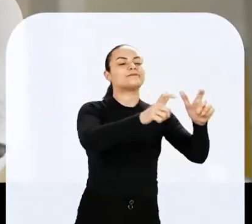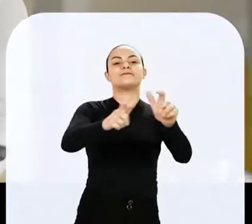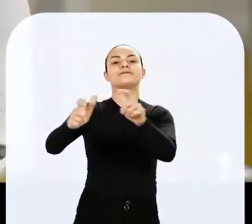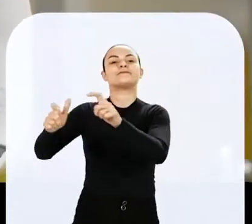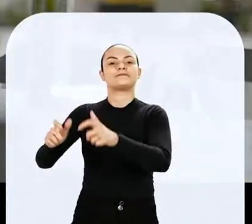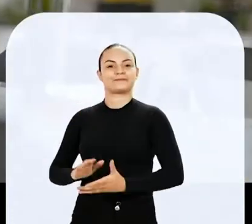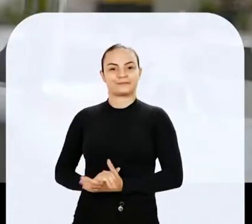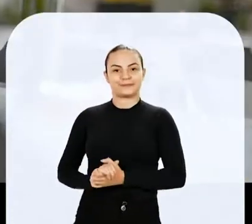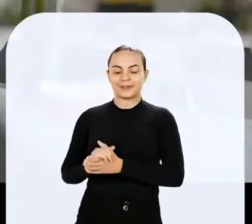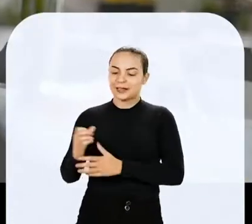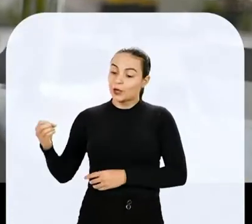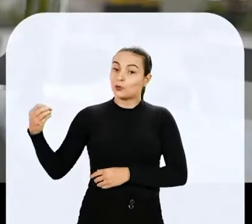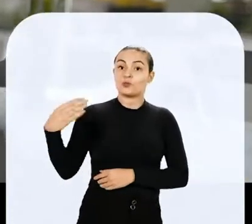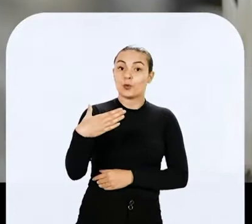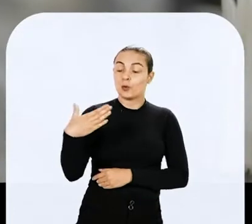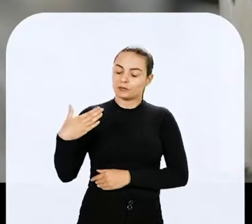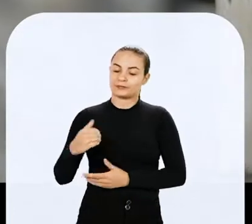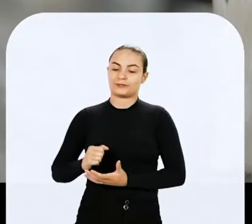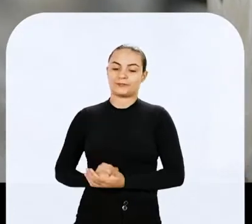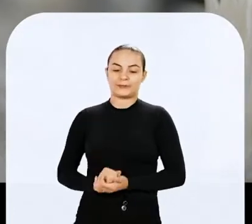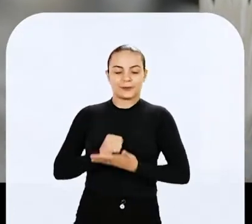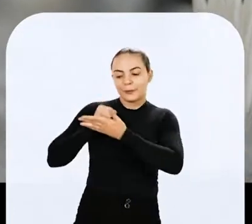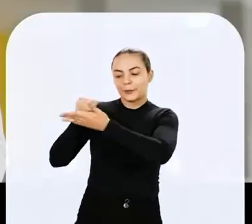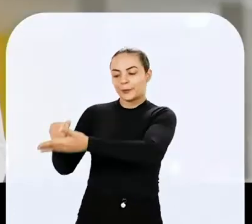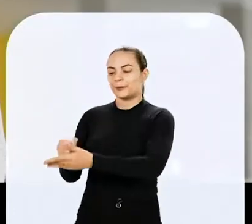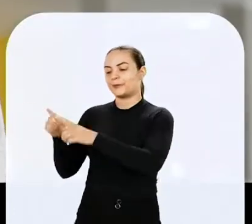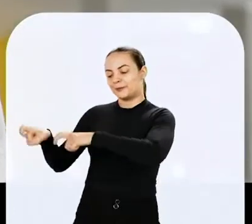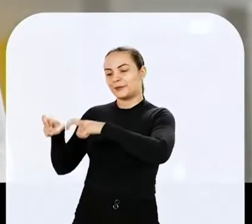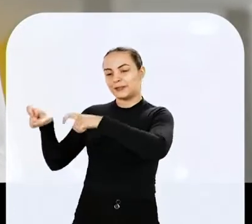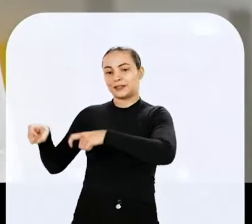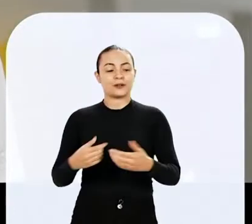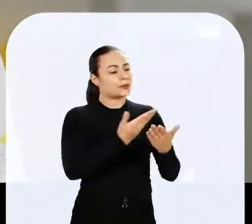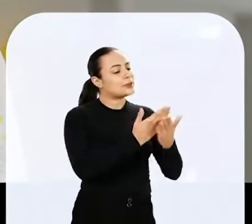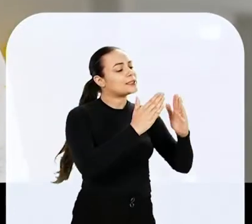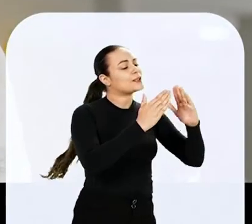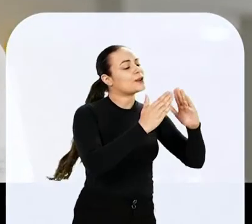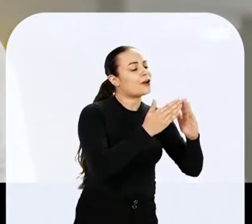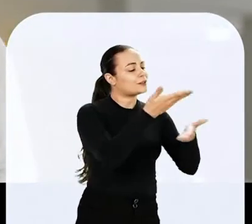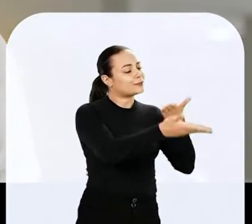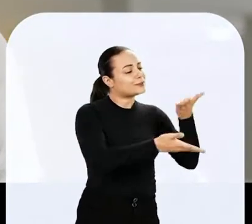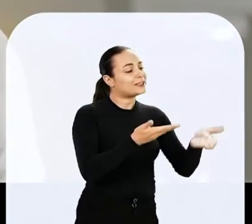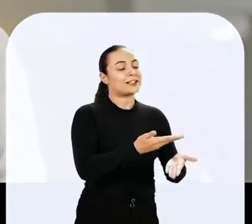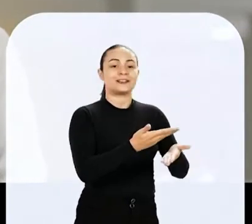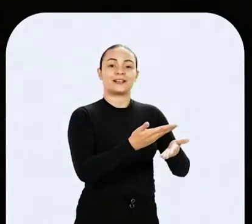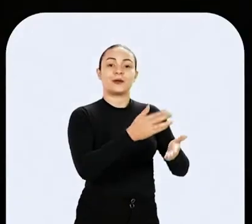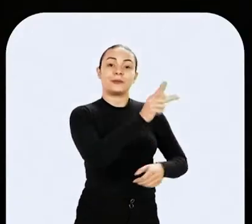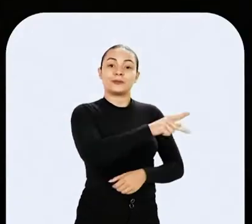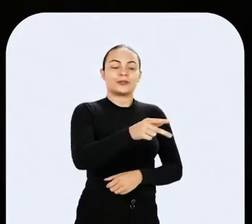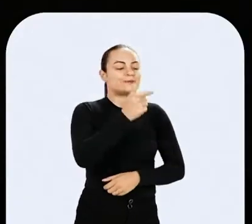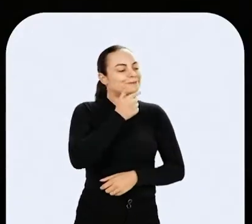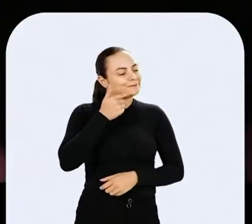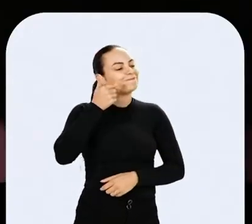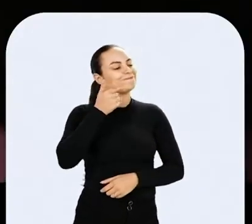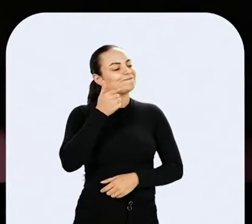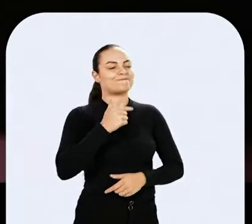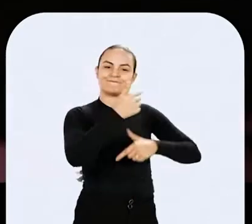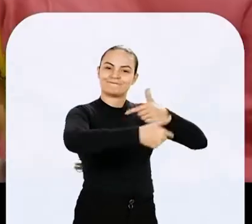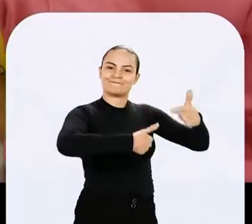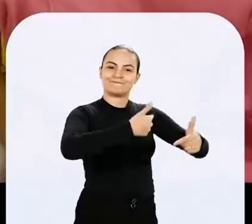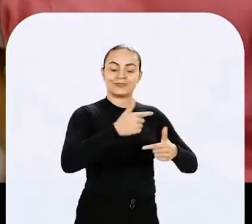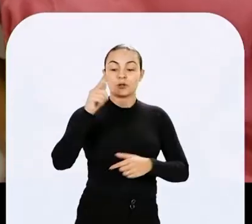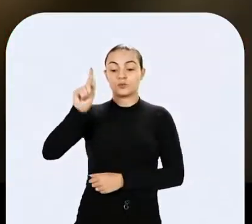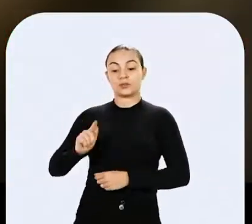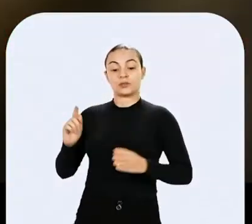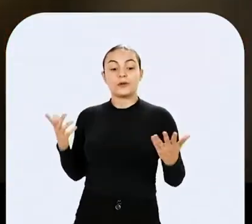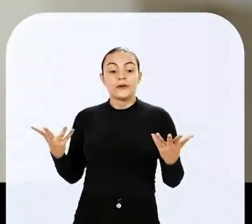que cuida das nossas riquezas e usa bem os recursos que temos. Um novo tempo de desenvolvimento. Eu quero um novo tempo para